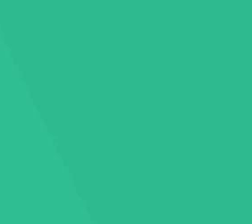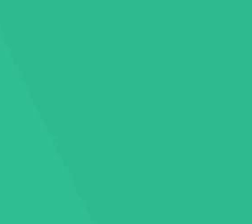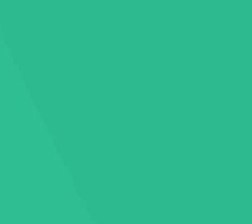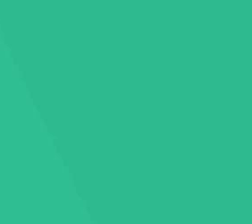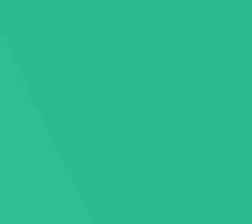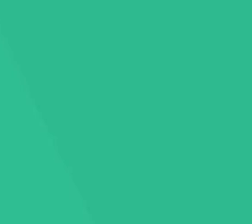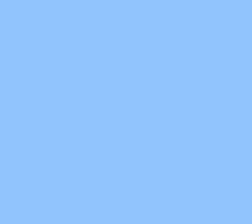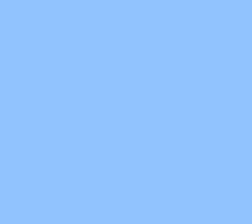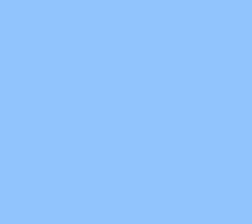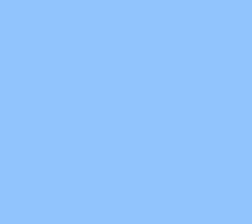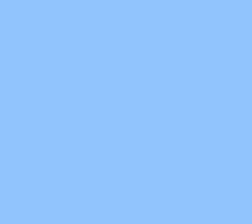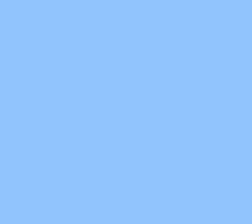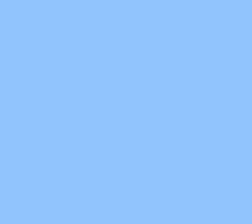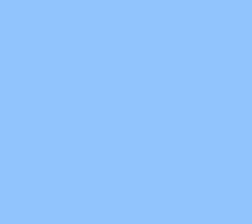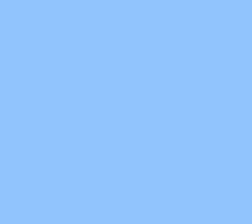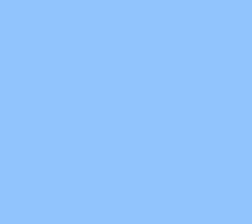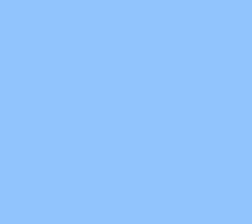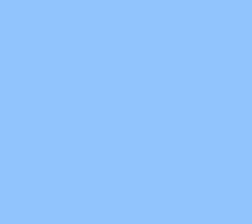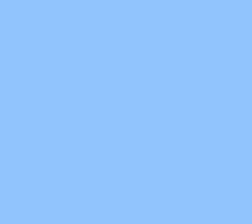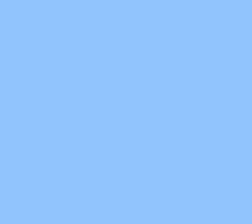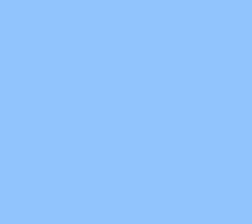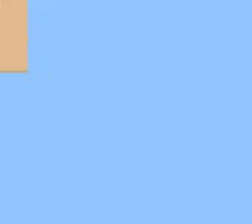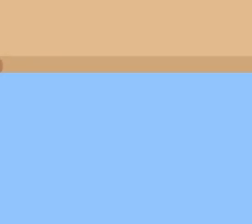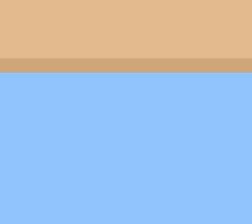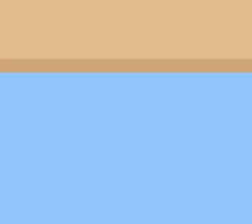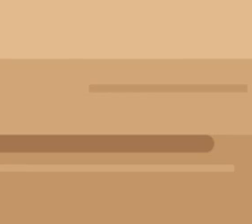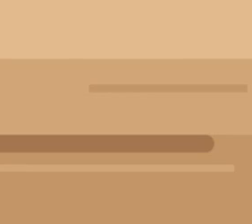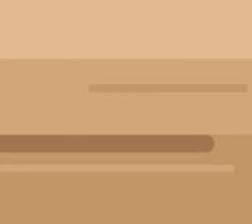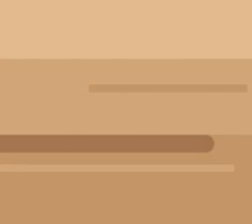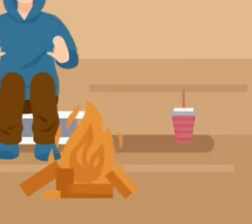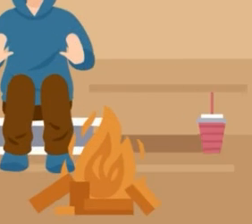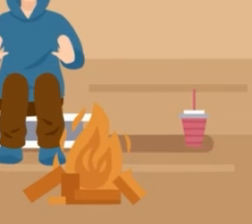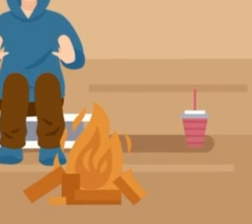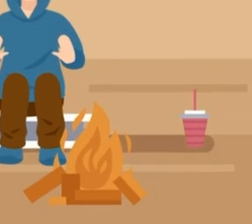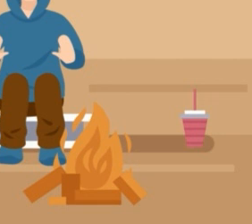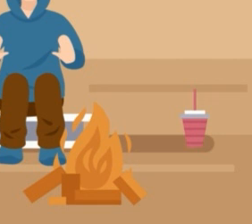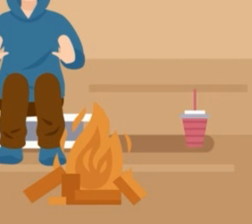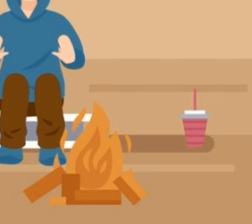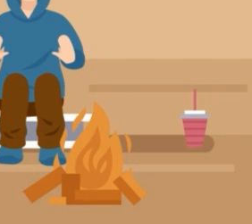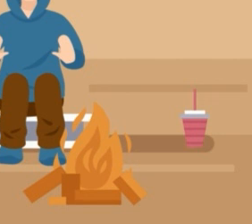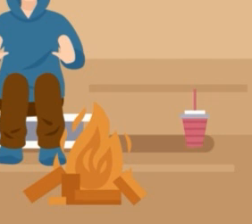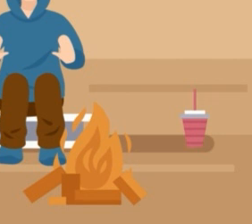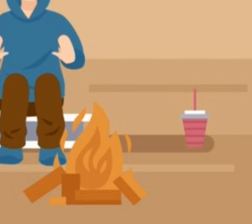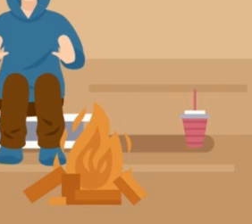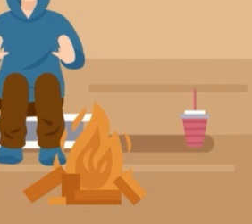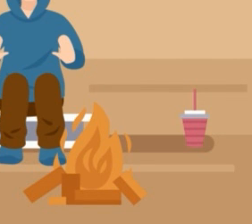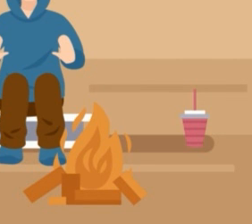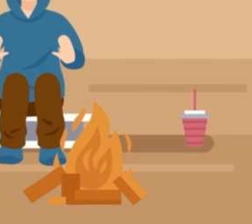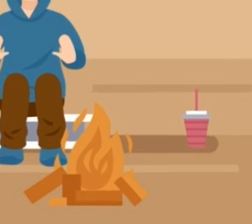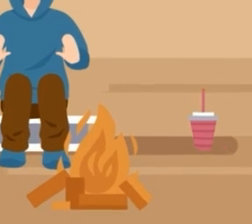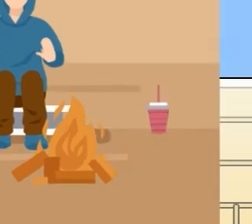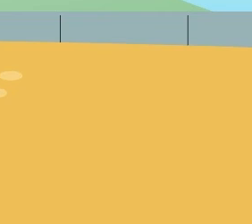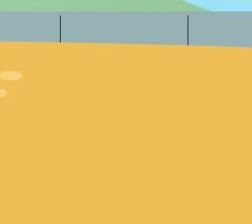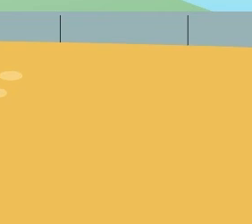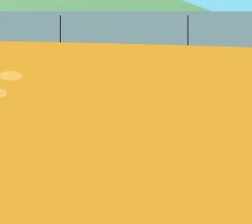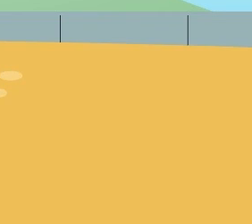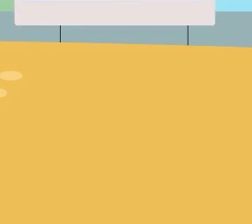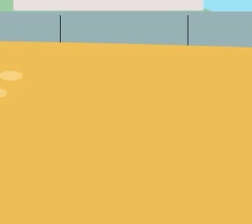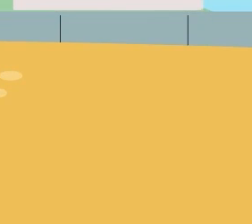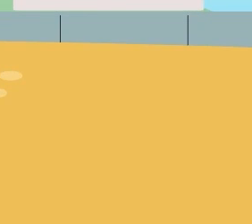e a sociedade. Sabemos que a degradação ambiental nos países subdesenvolvidos é maior do que nos